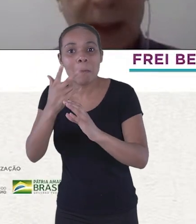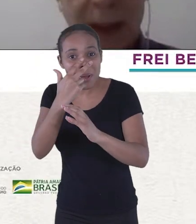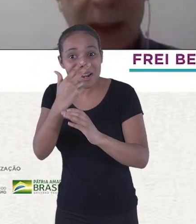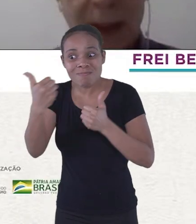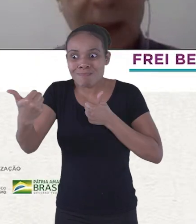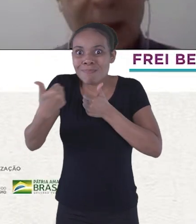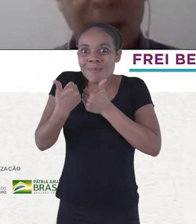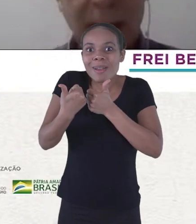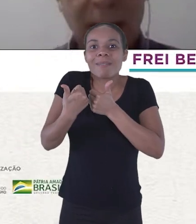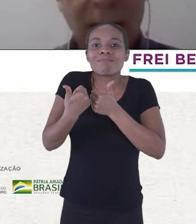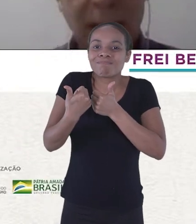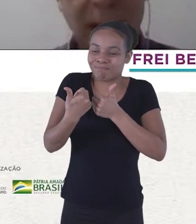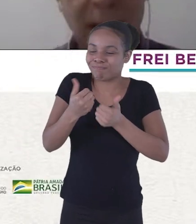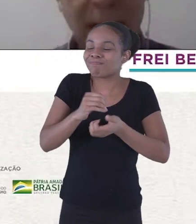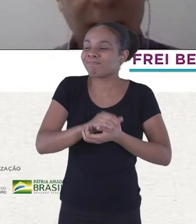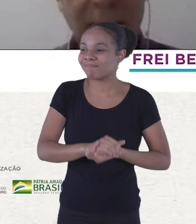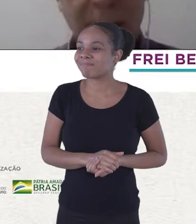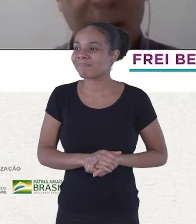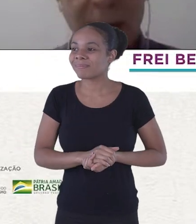e